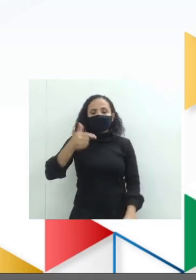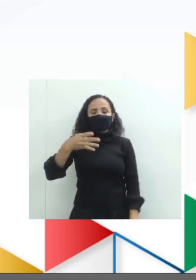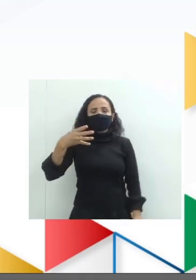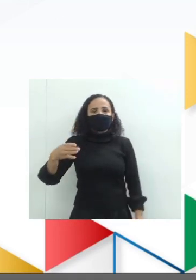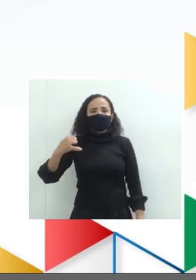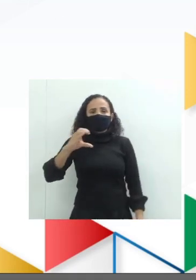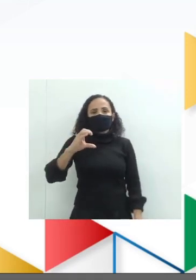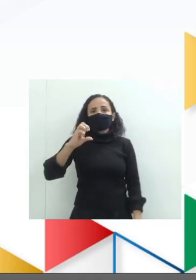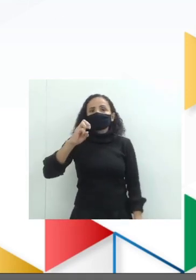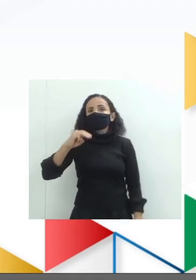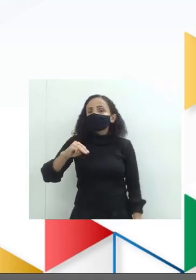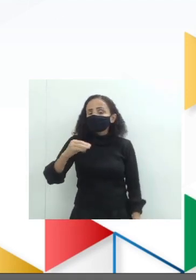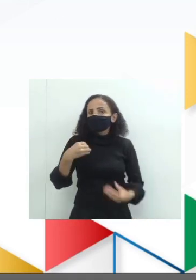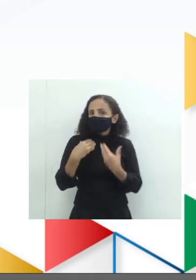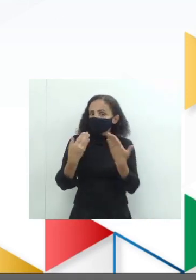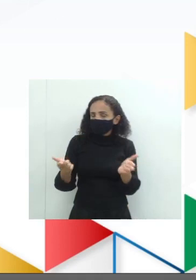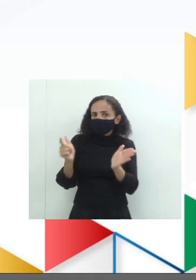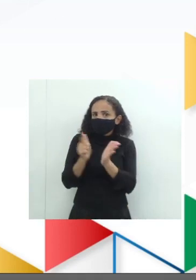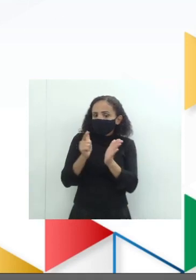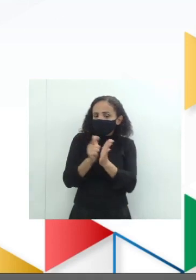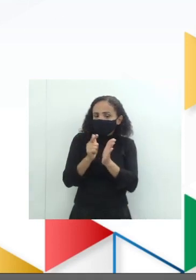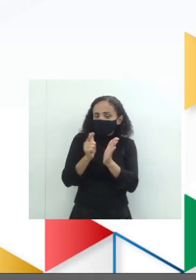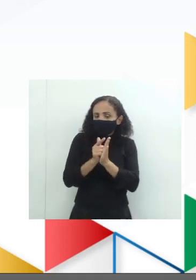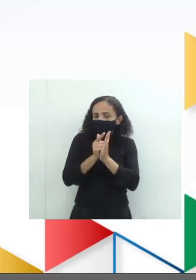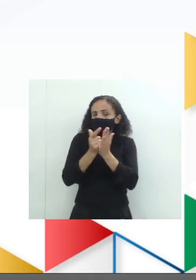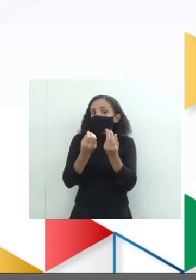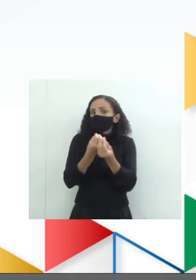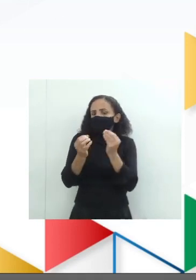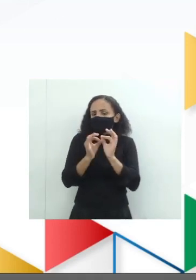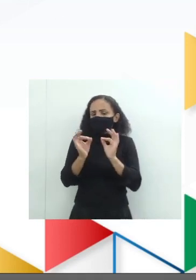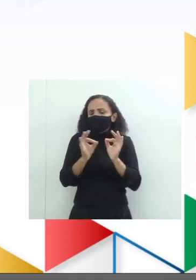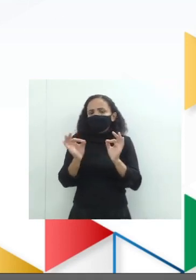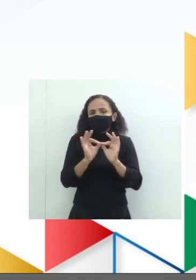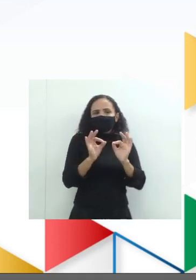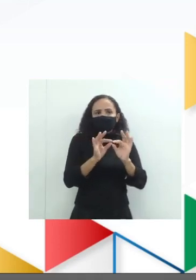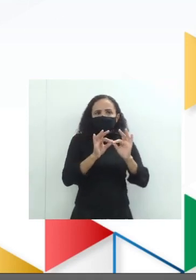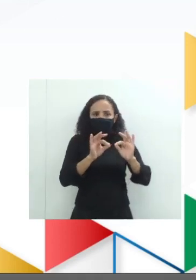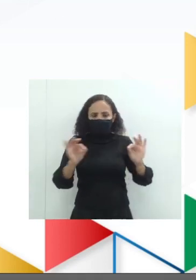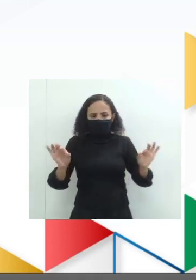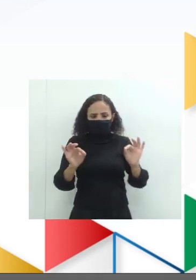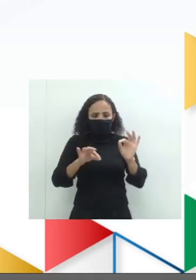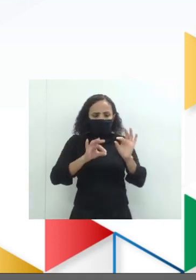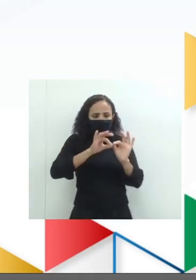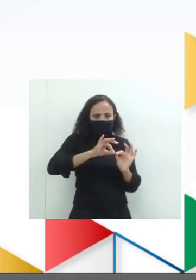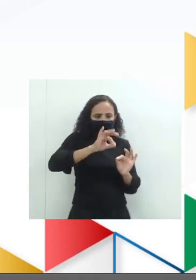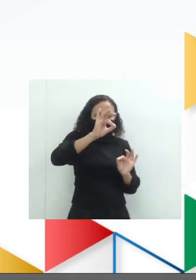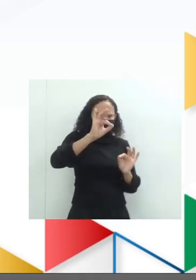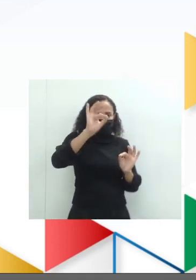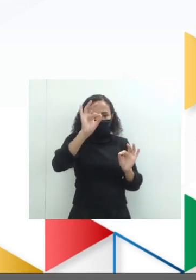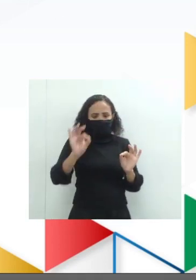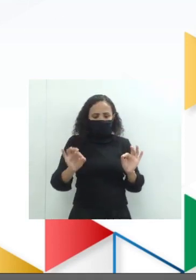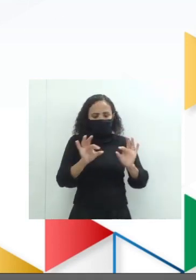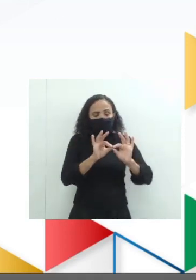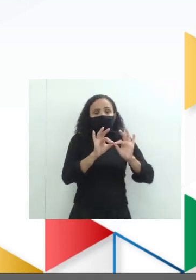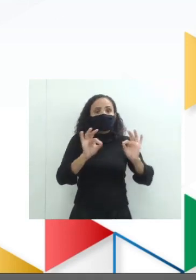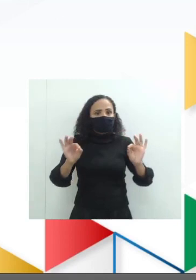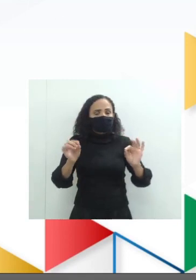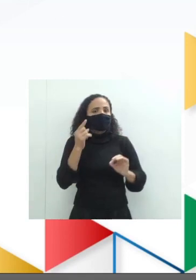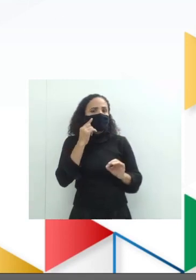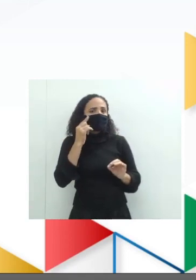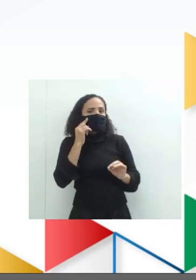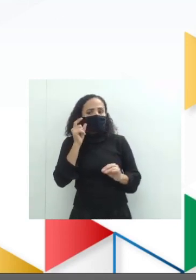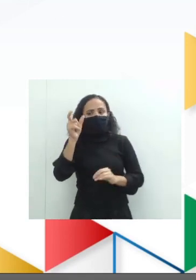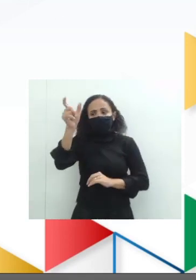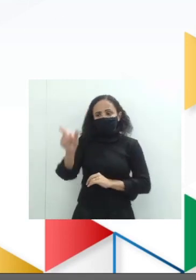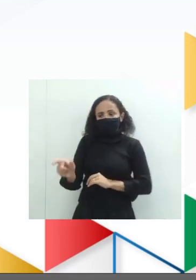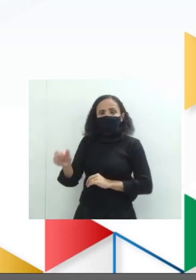papel para obter a representação de um contorno de um triângulo equilátero. Tá? Então, ela quer